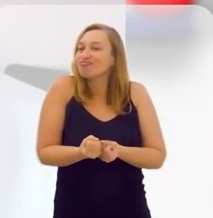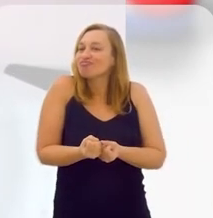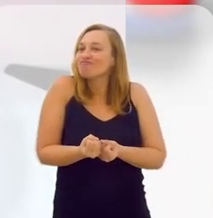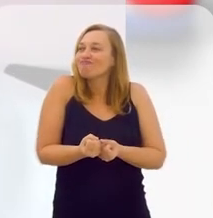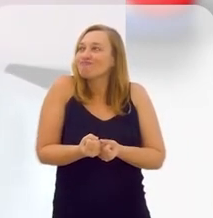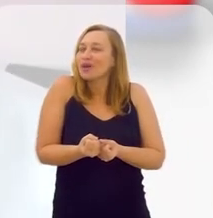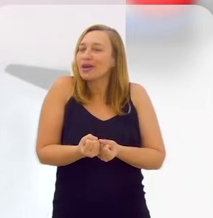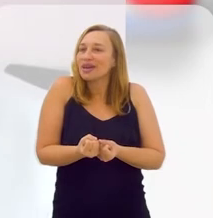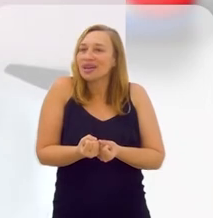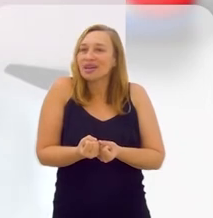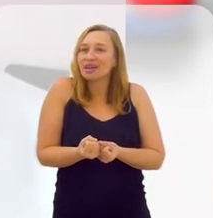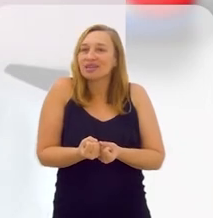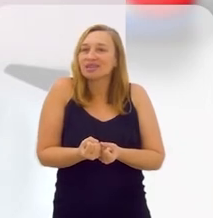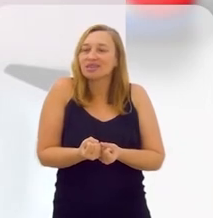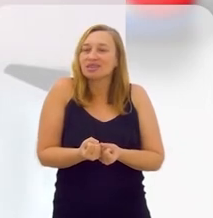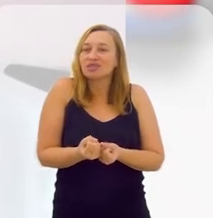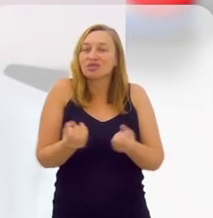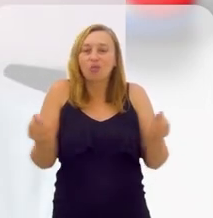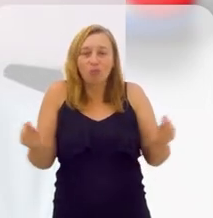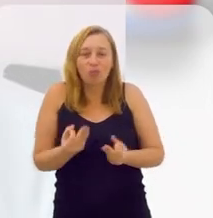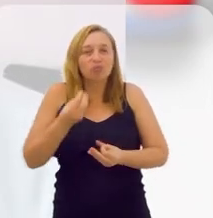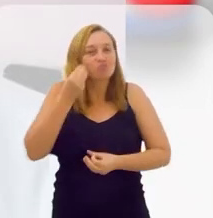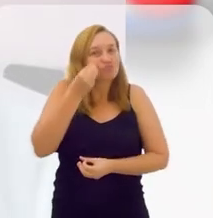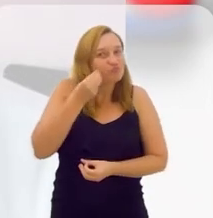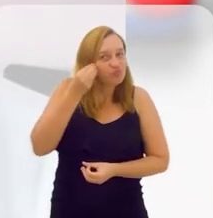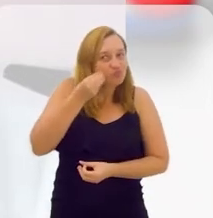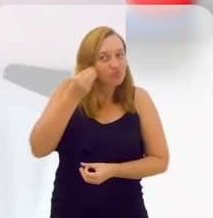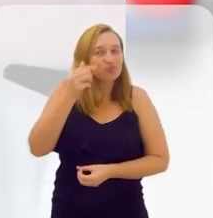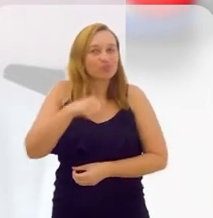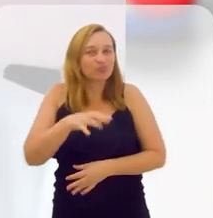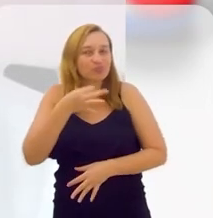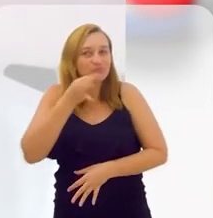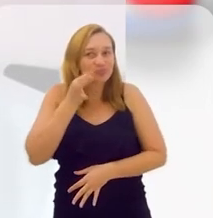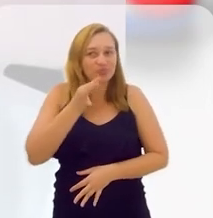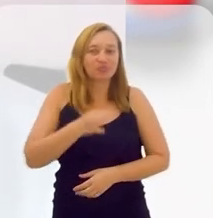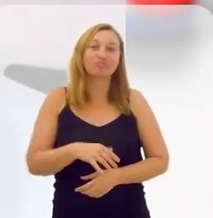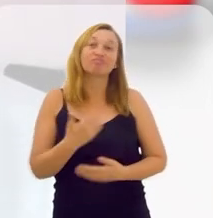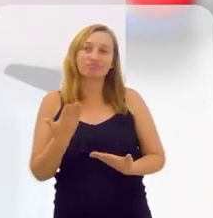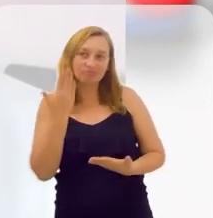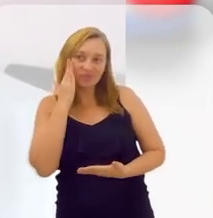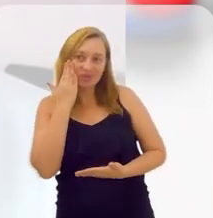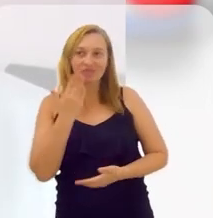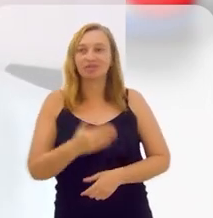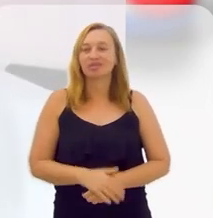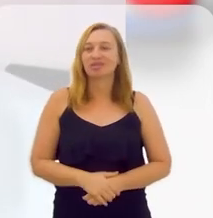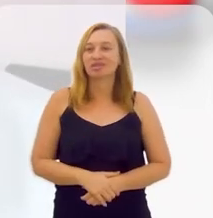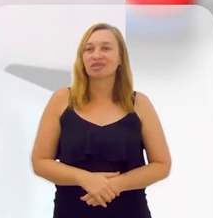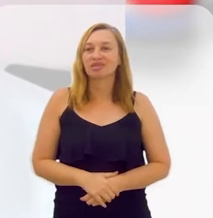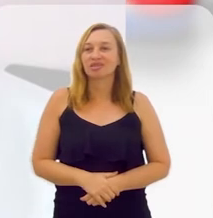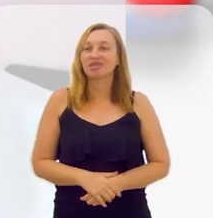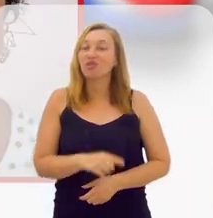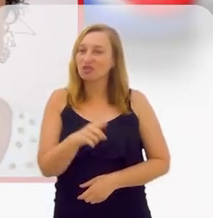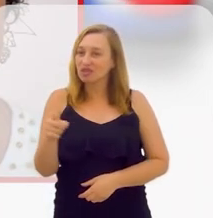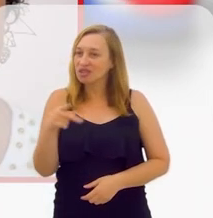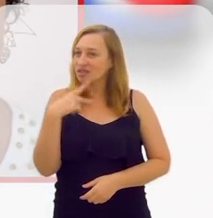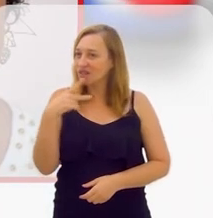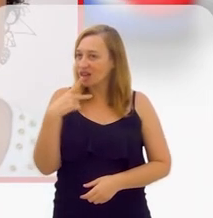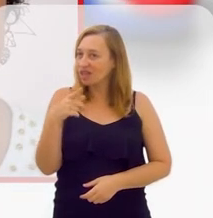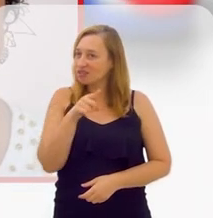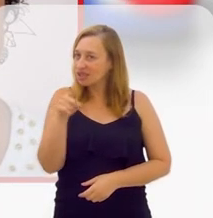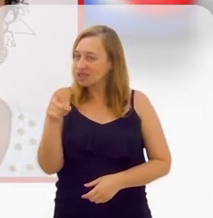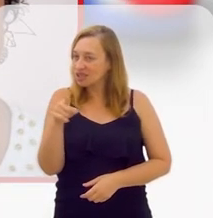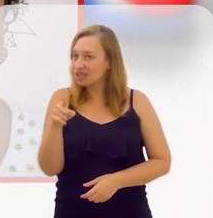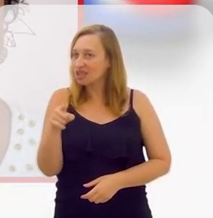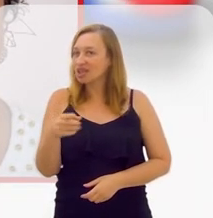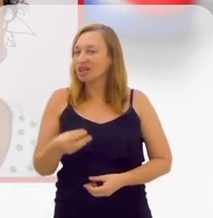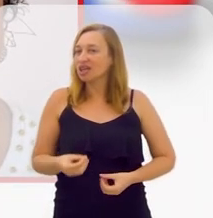acolhido, você tenha uma ótima experiência aqui no café, entendeu? Você tinha